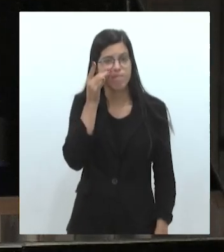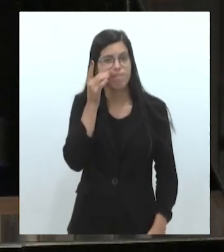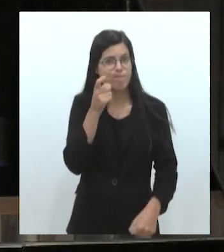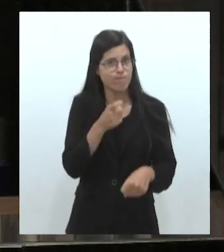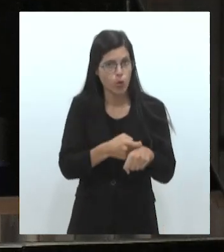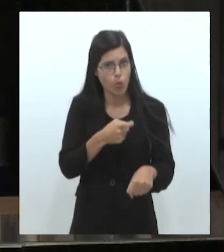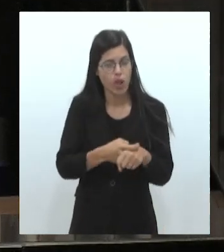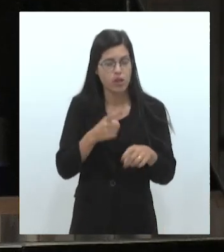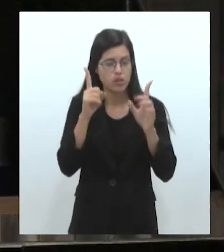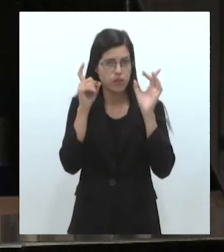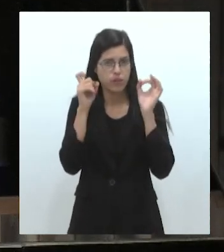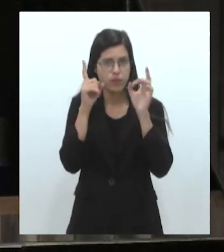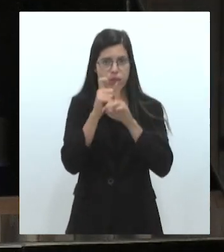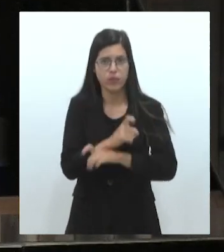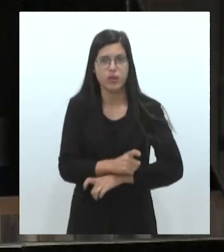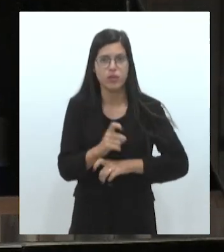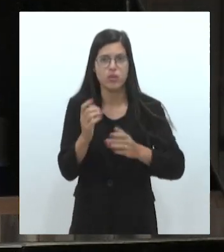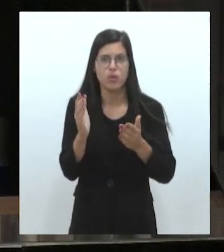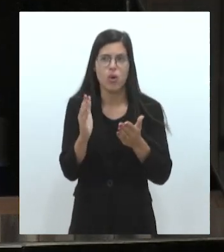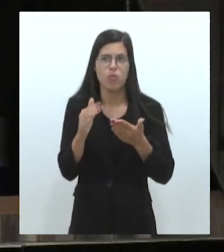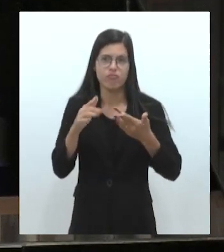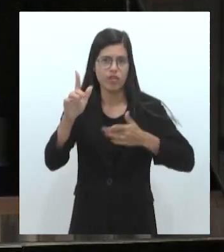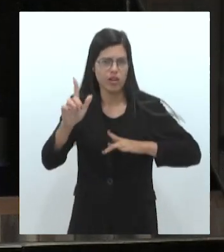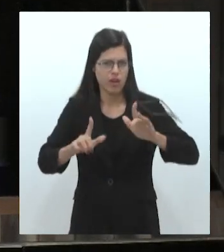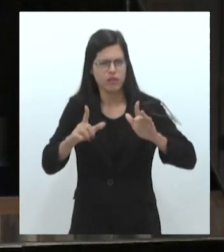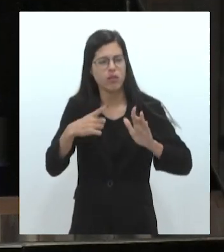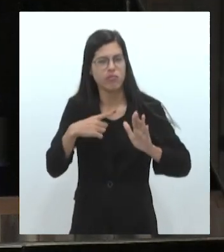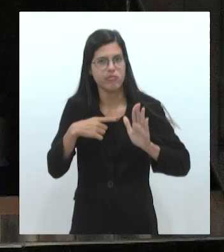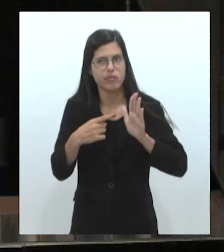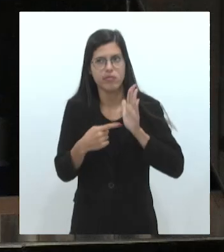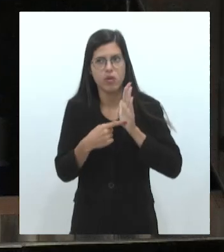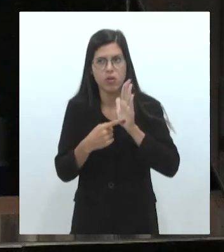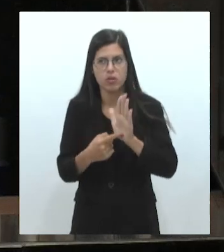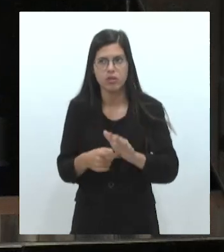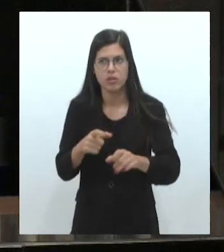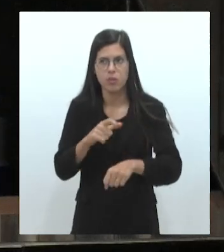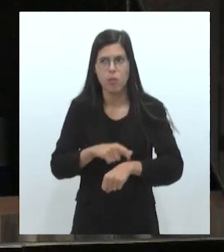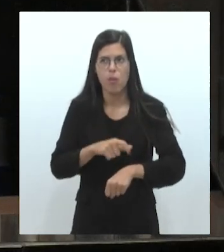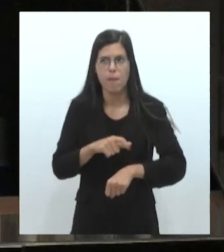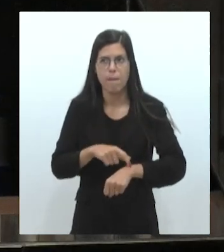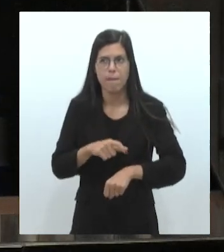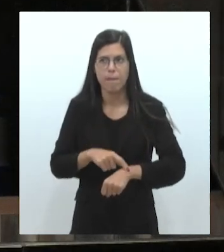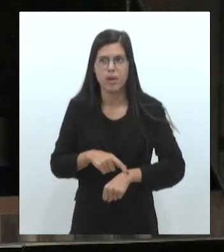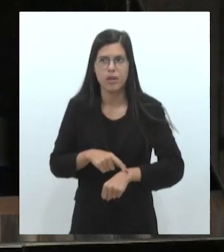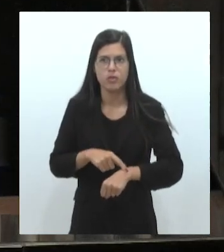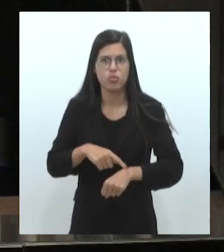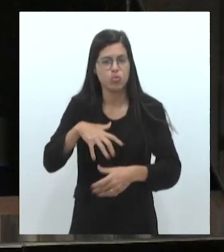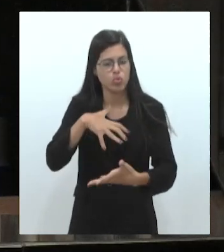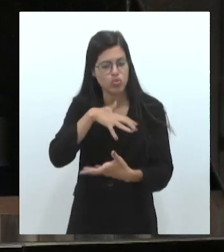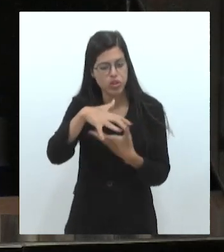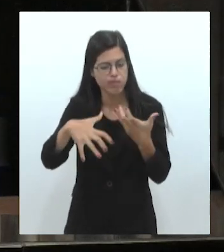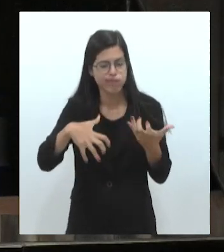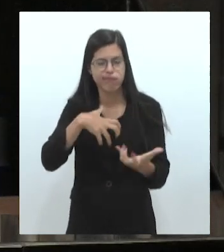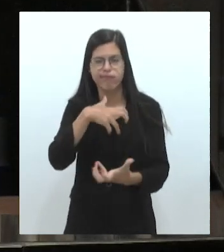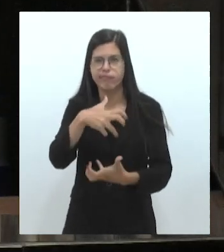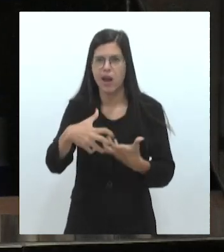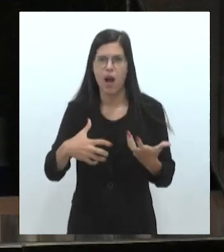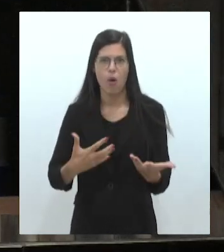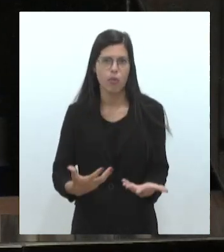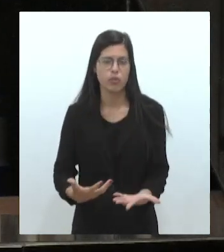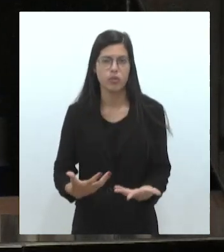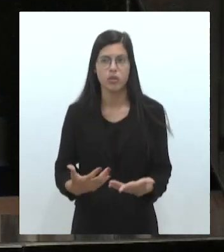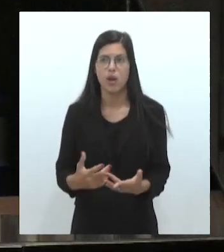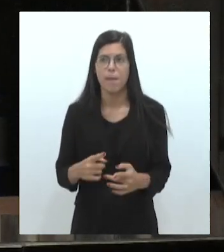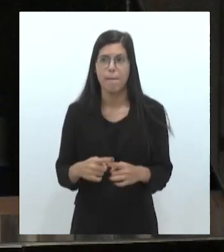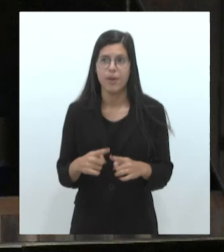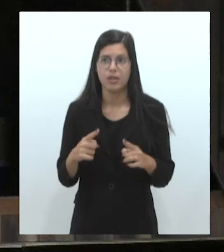né, que, por vezes, ganha um noticiário nesse momento de caos generalizado, mas que